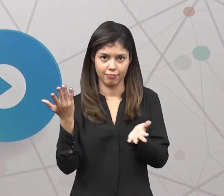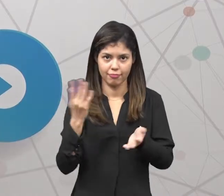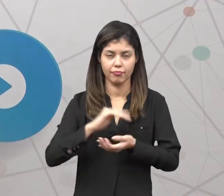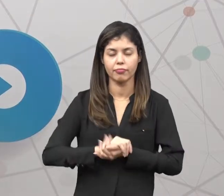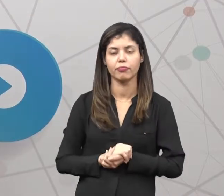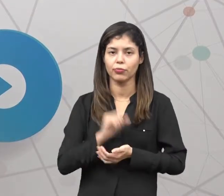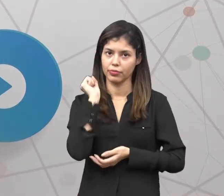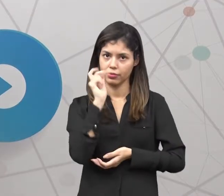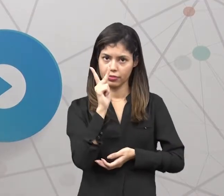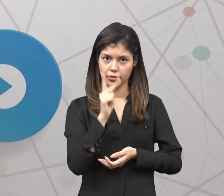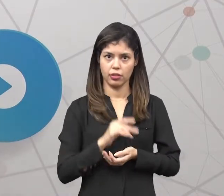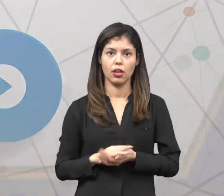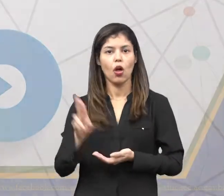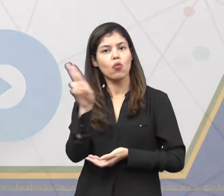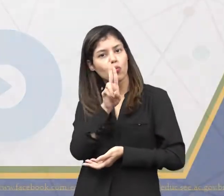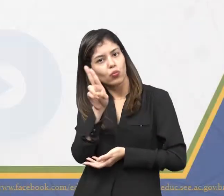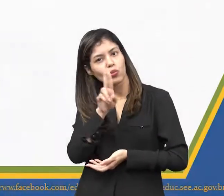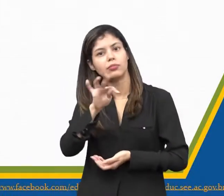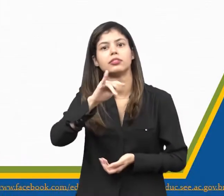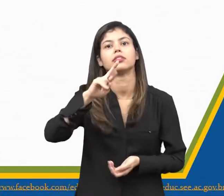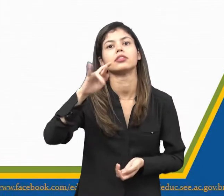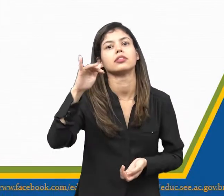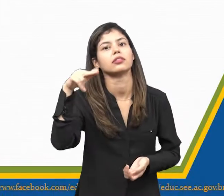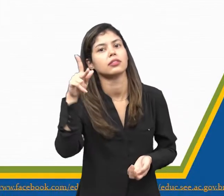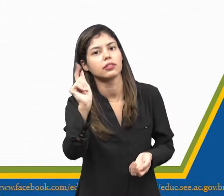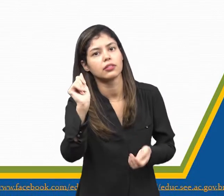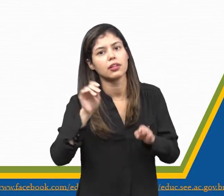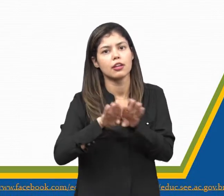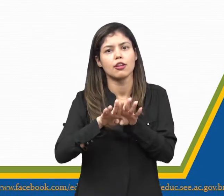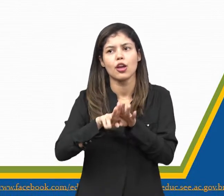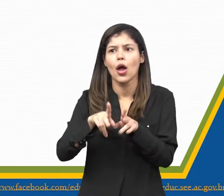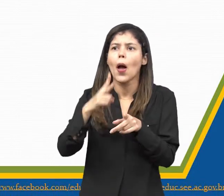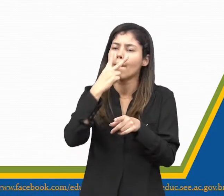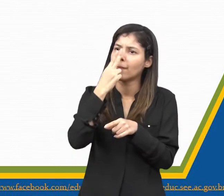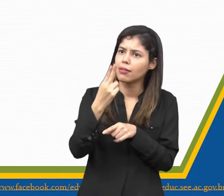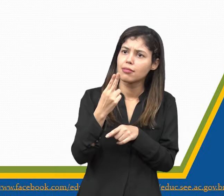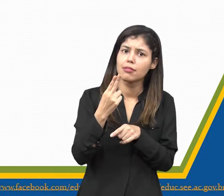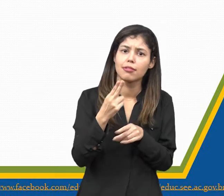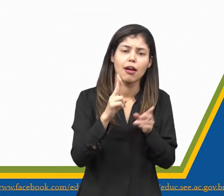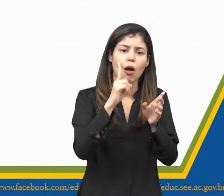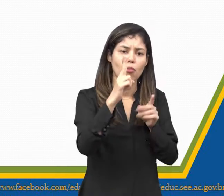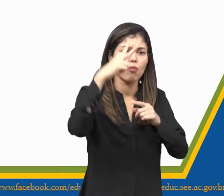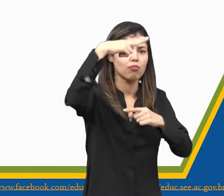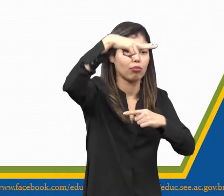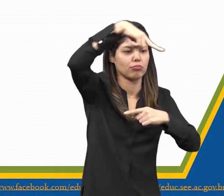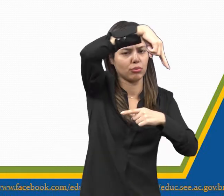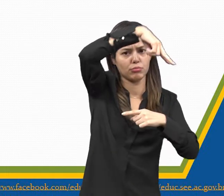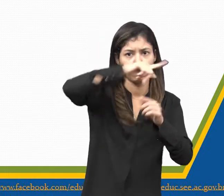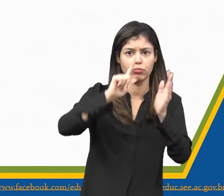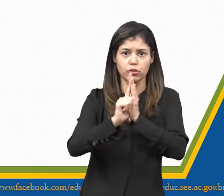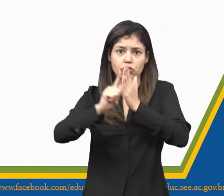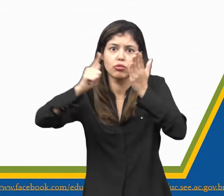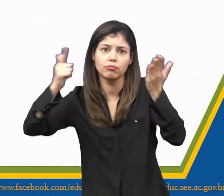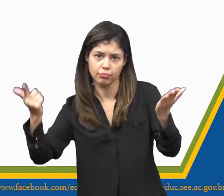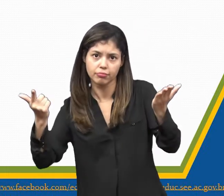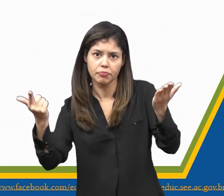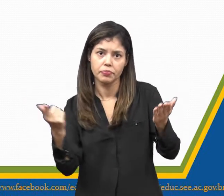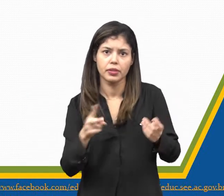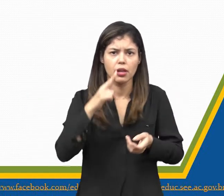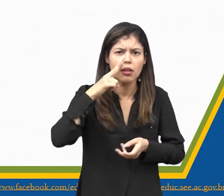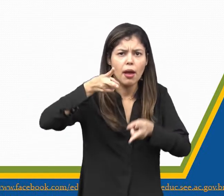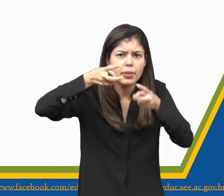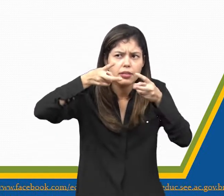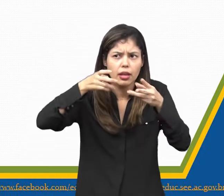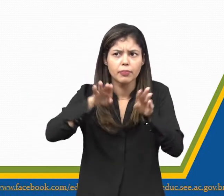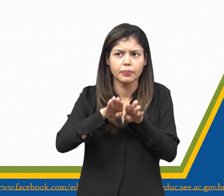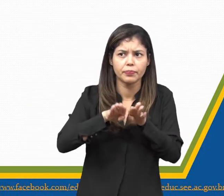3 quadrinhos, ok? O nome da tirinha deriva do formato que parece um recorte de jornal. Ó, vocês observem essa tirinha que